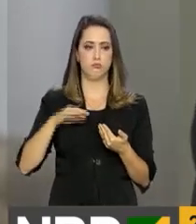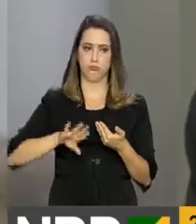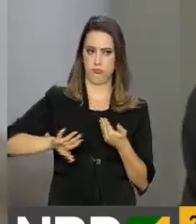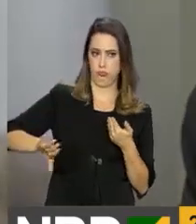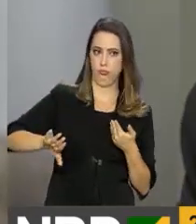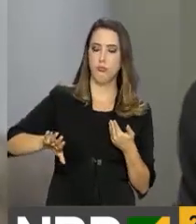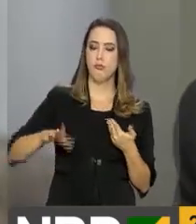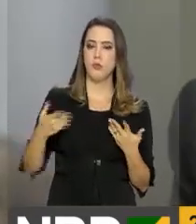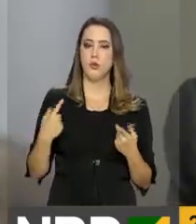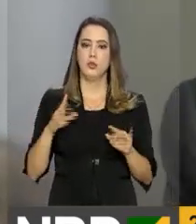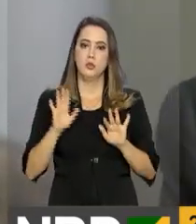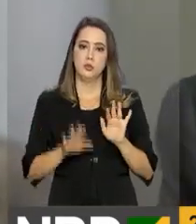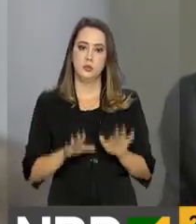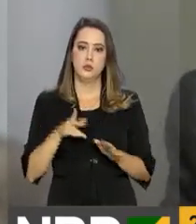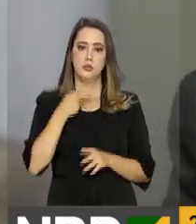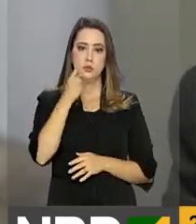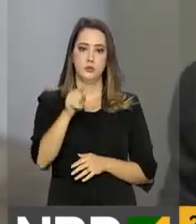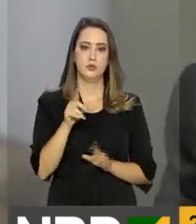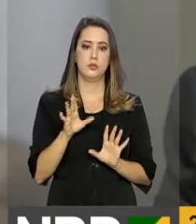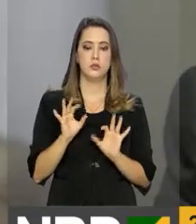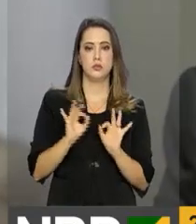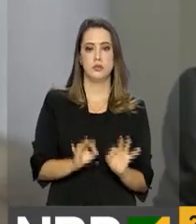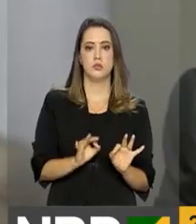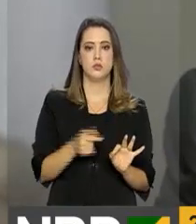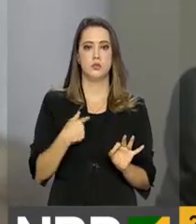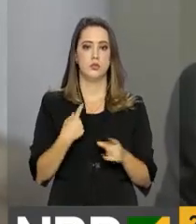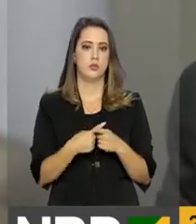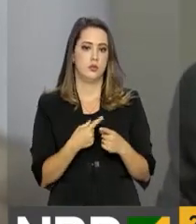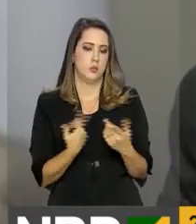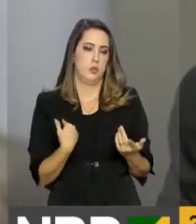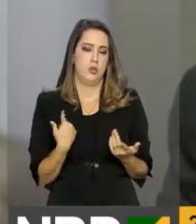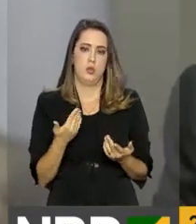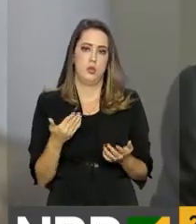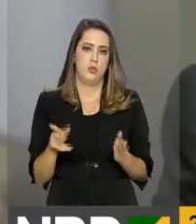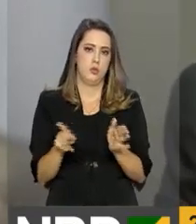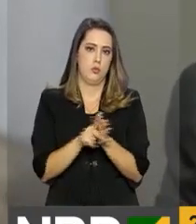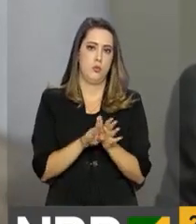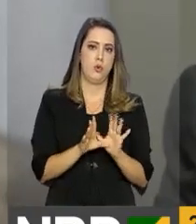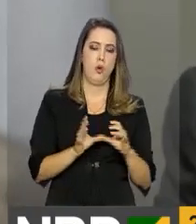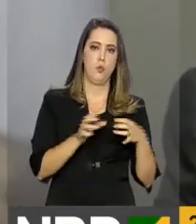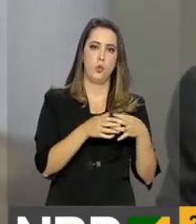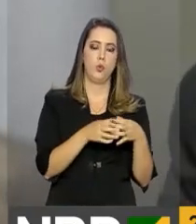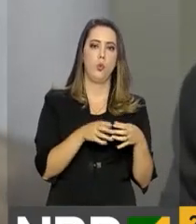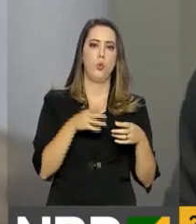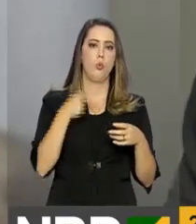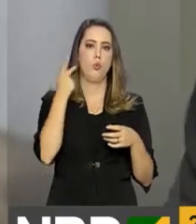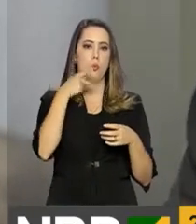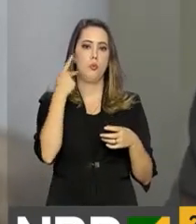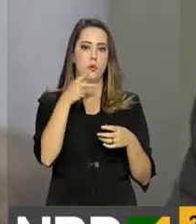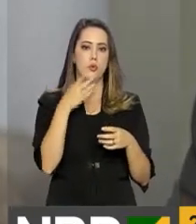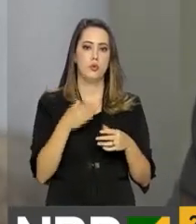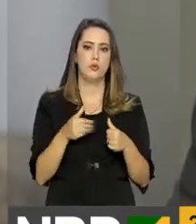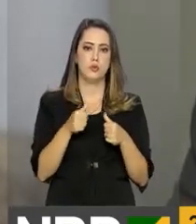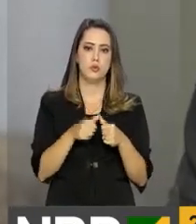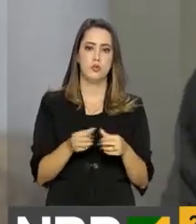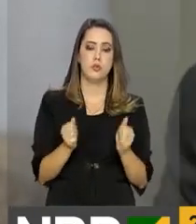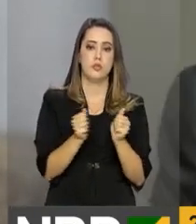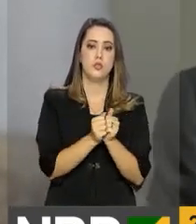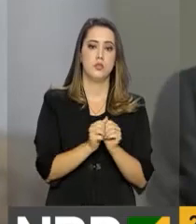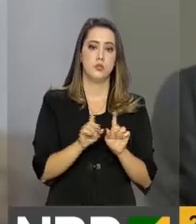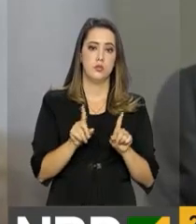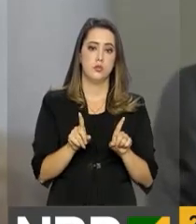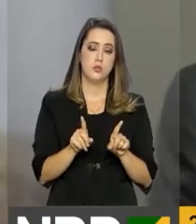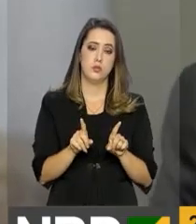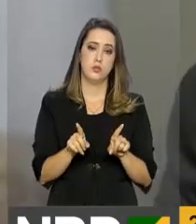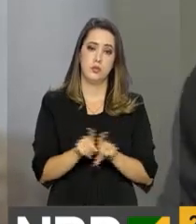até considero que fosse legítimo, já que eu não era do partido que ocupava e nem da